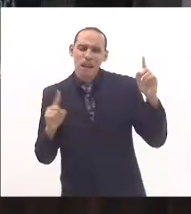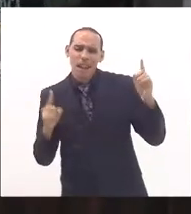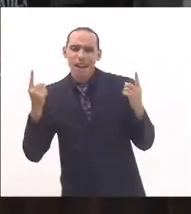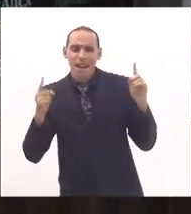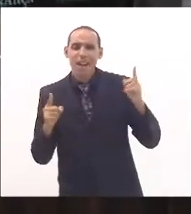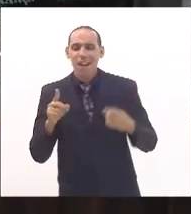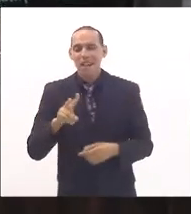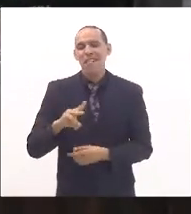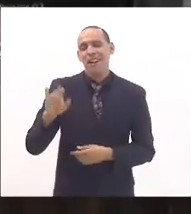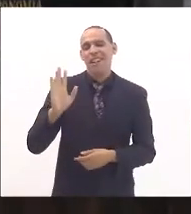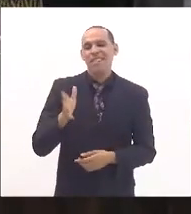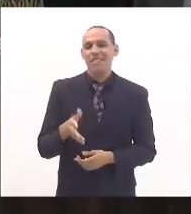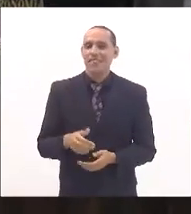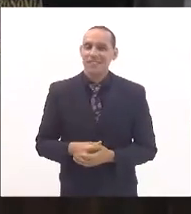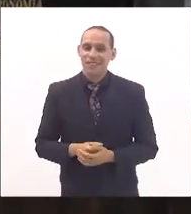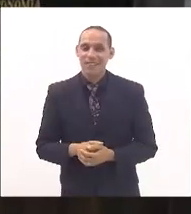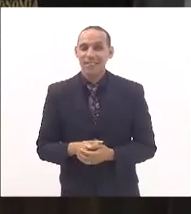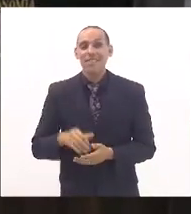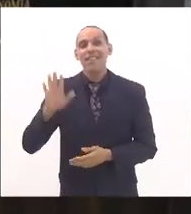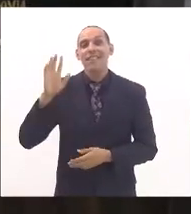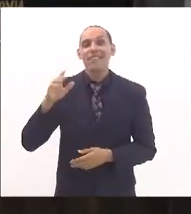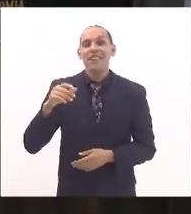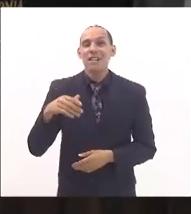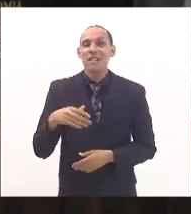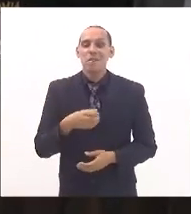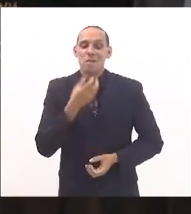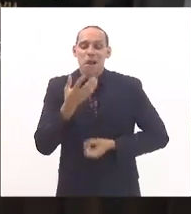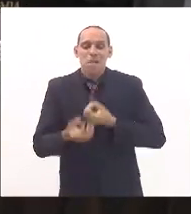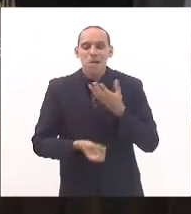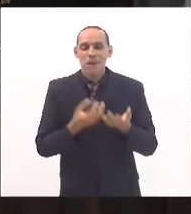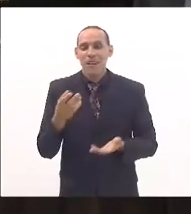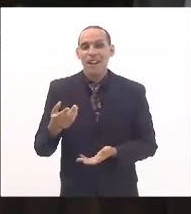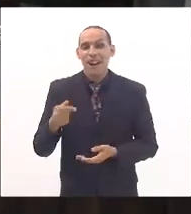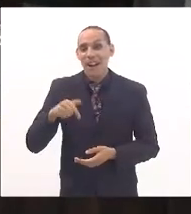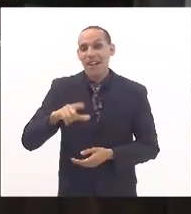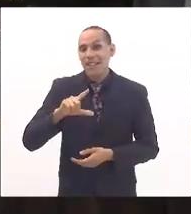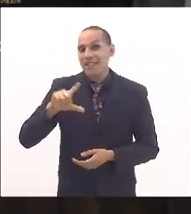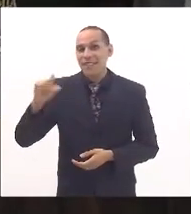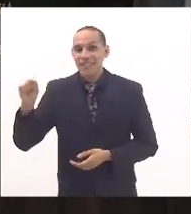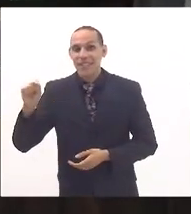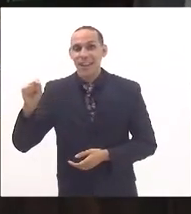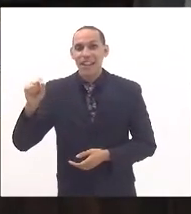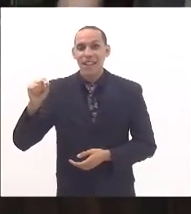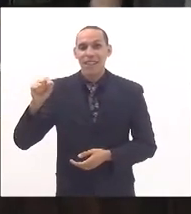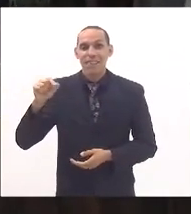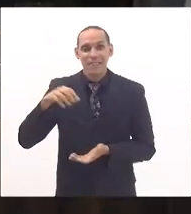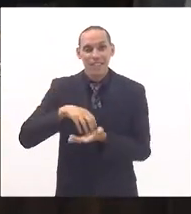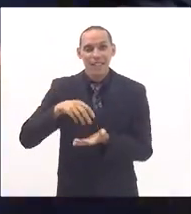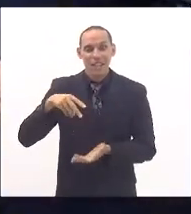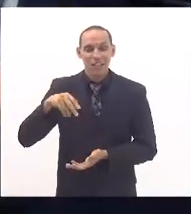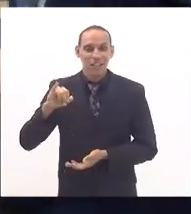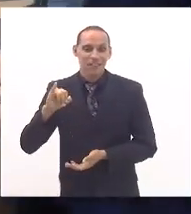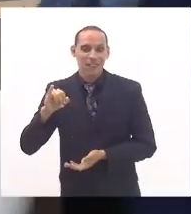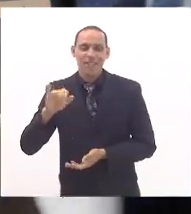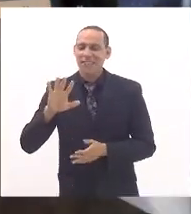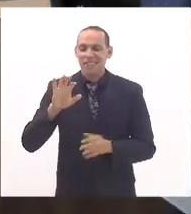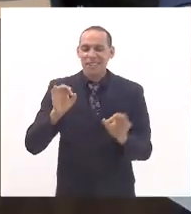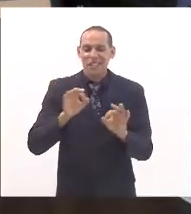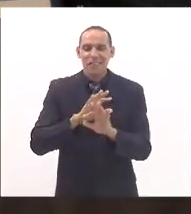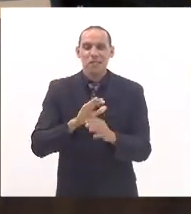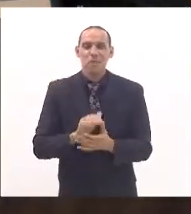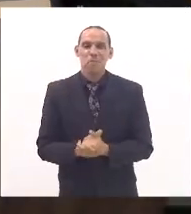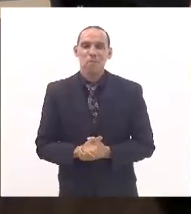lá, ou já está indo para lá. Falando em poesia, daqui a pouco... E quem sai daqui do centro de Nova Iguaçu... Não, mas, só encerrando,